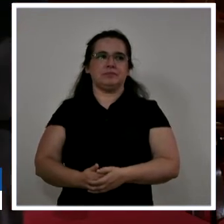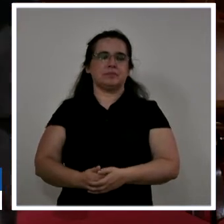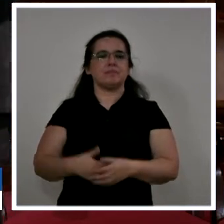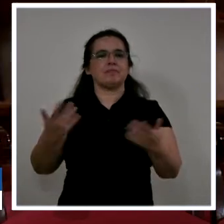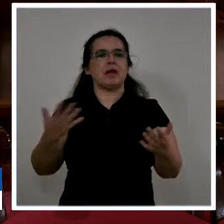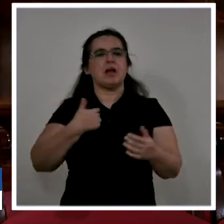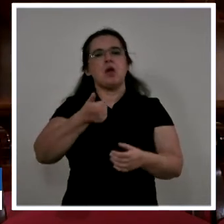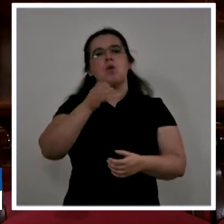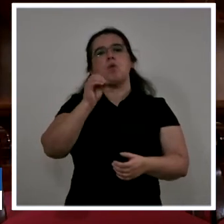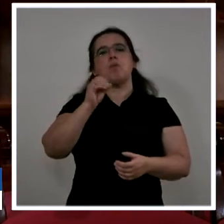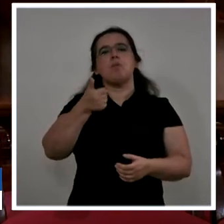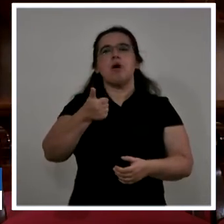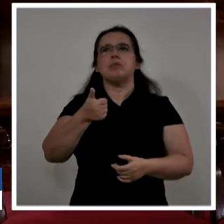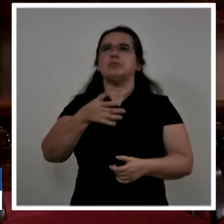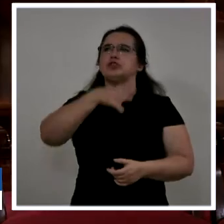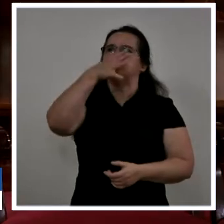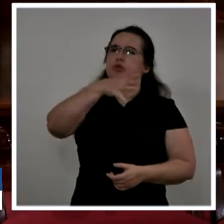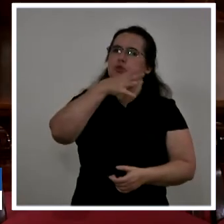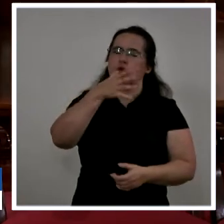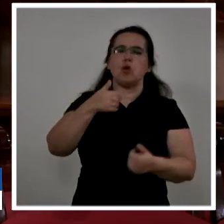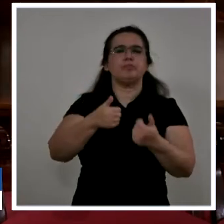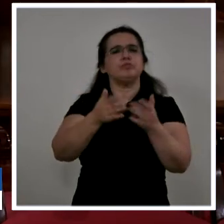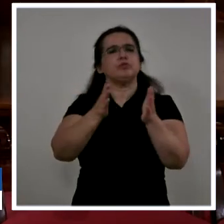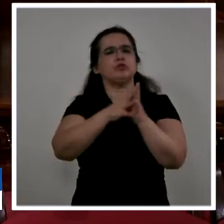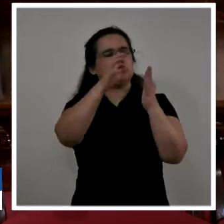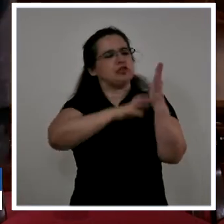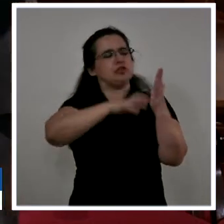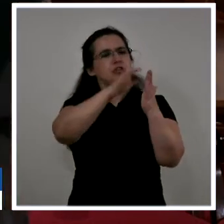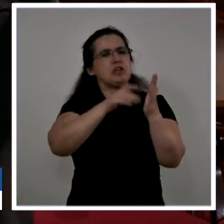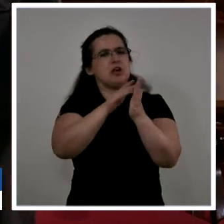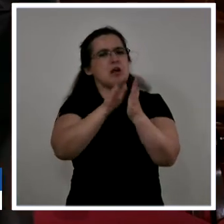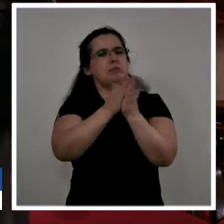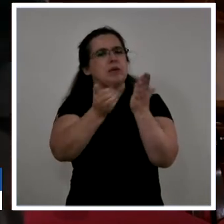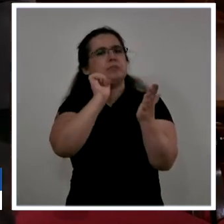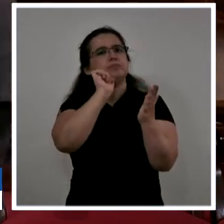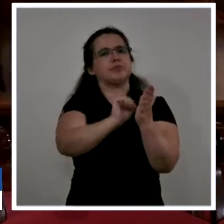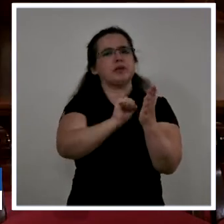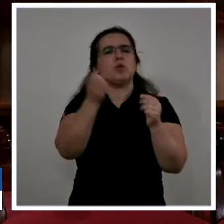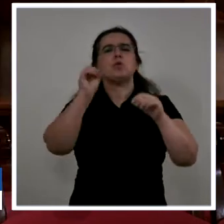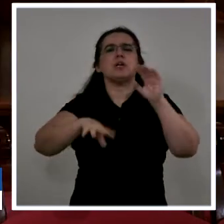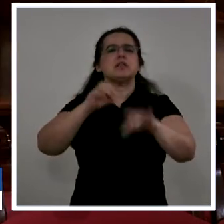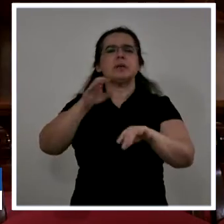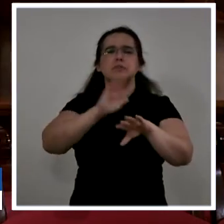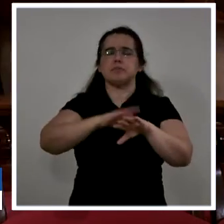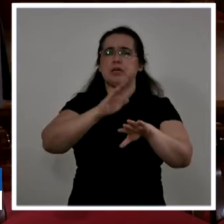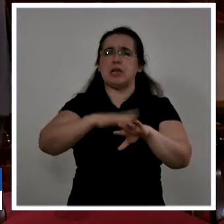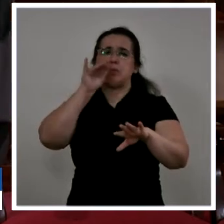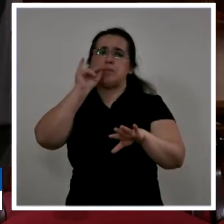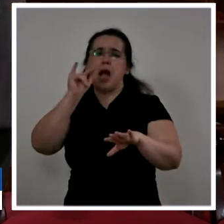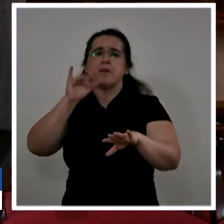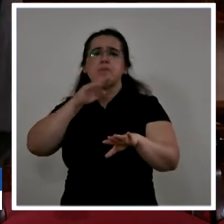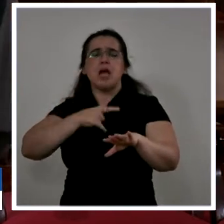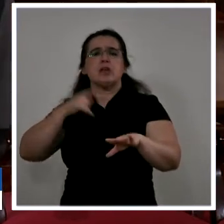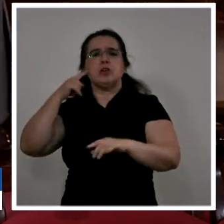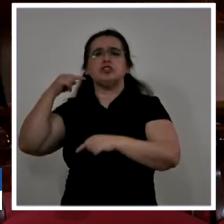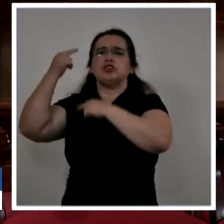portanto, o Bob explicou-vos, enfim, todos os textos, o texto da Bíblia sobre o que acontece aos pecados dos pais ao longo das gerações,